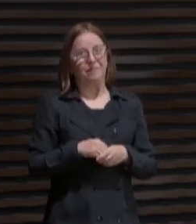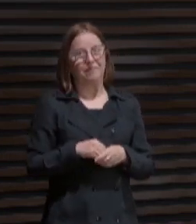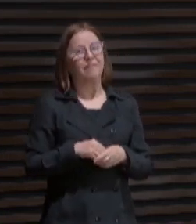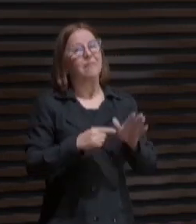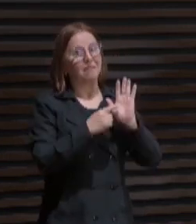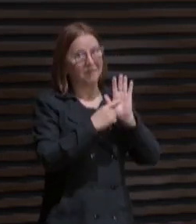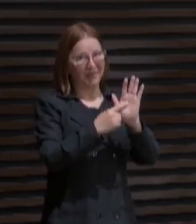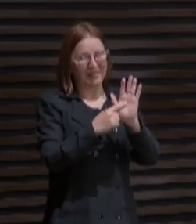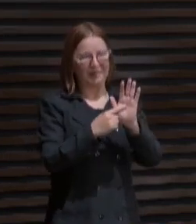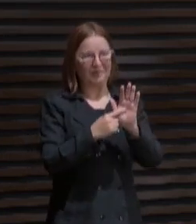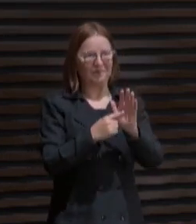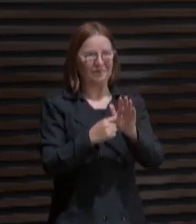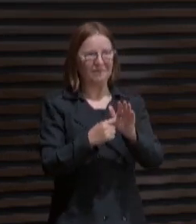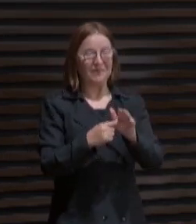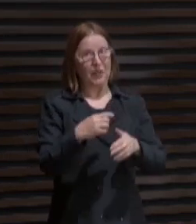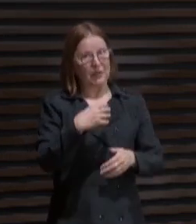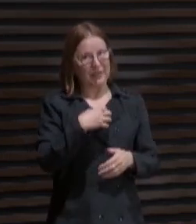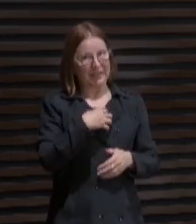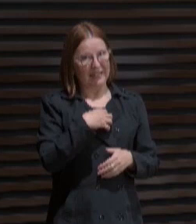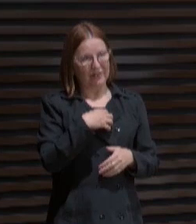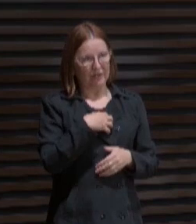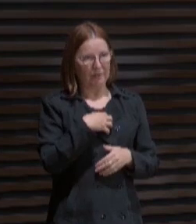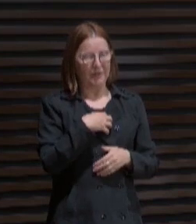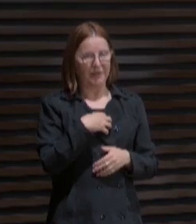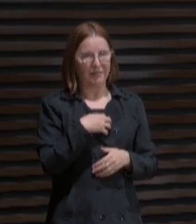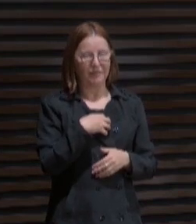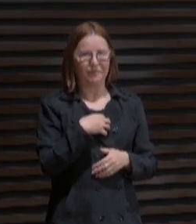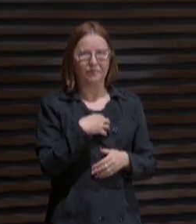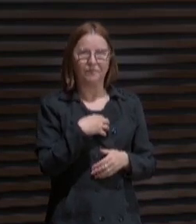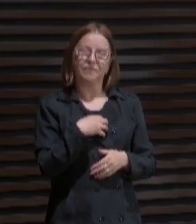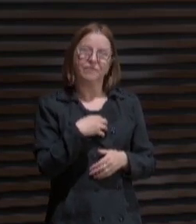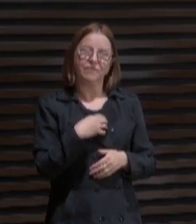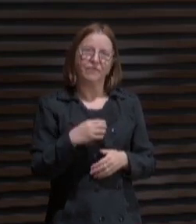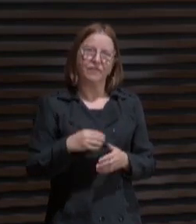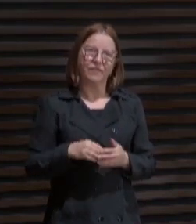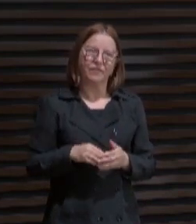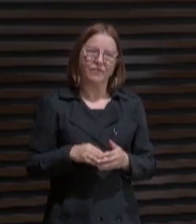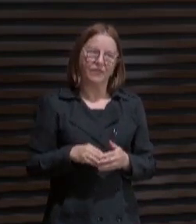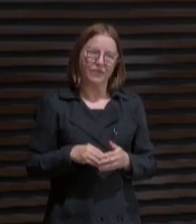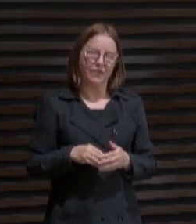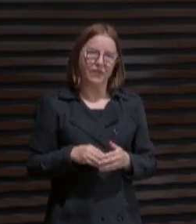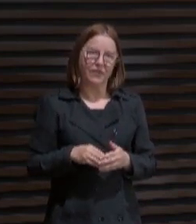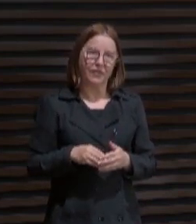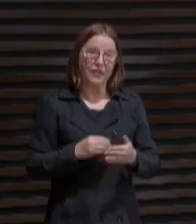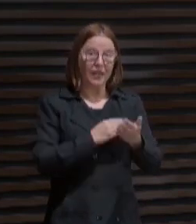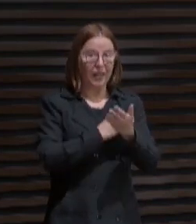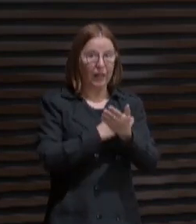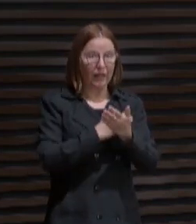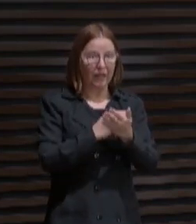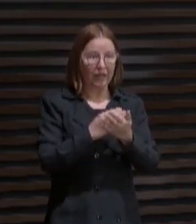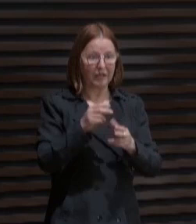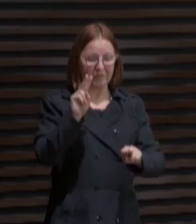O sentimento, o medo, esse primeiro momento passa, mas o sentimento, ele vai começar a